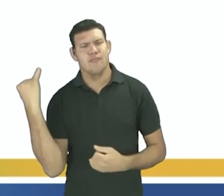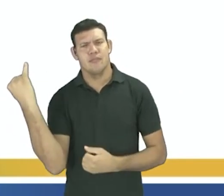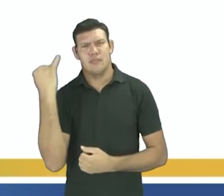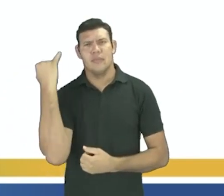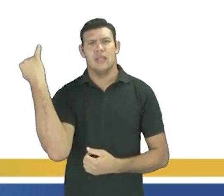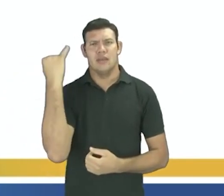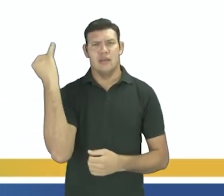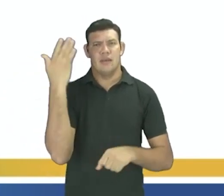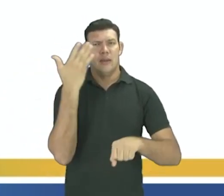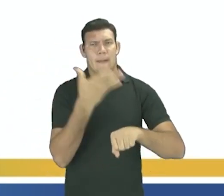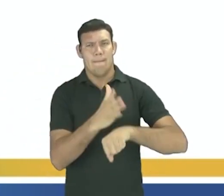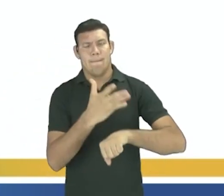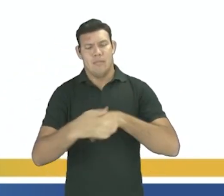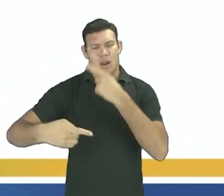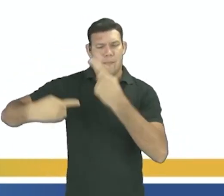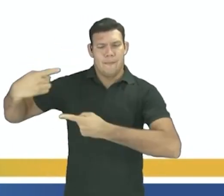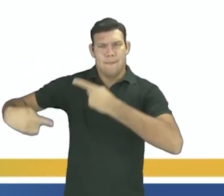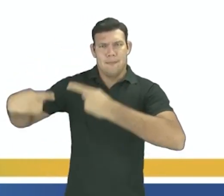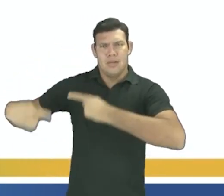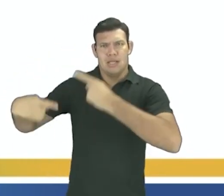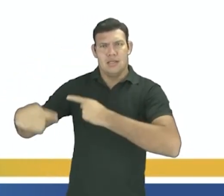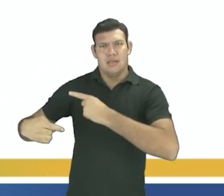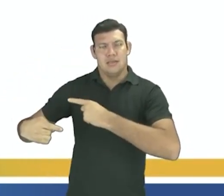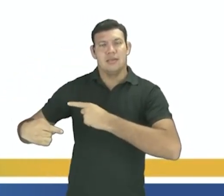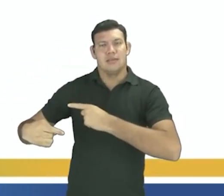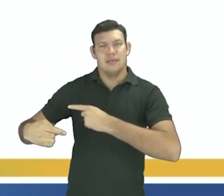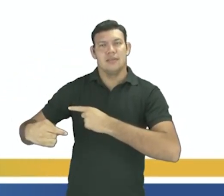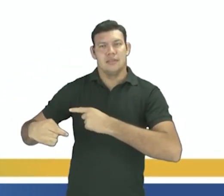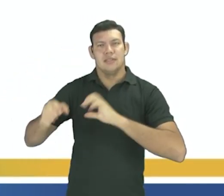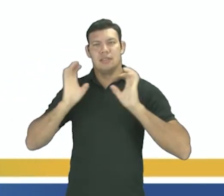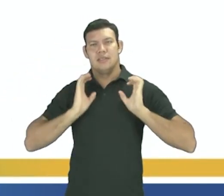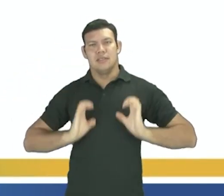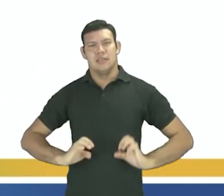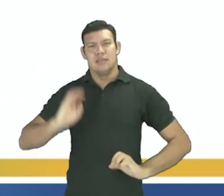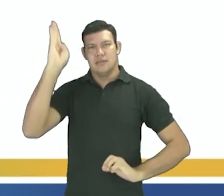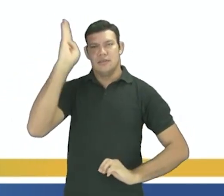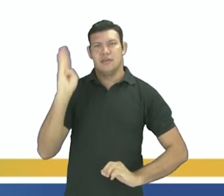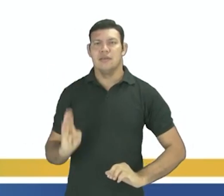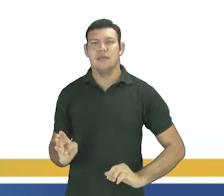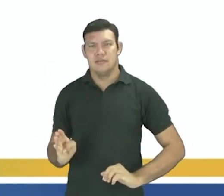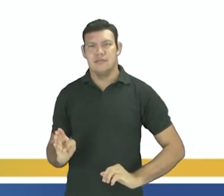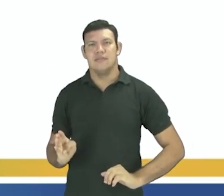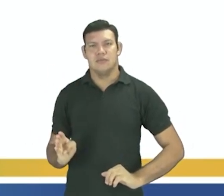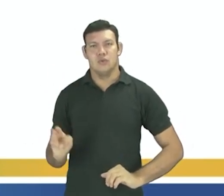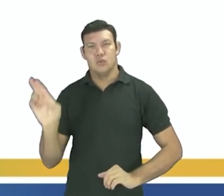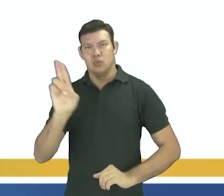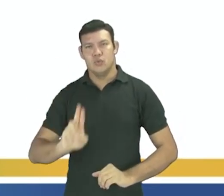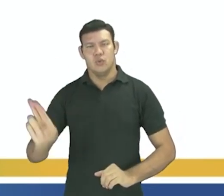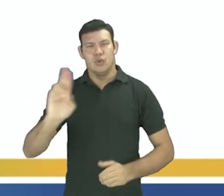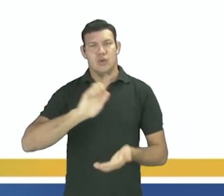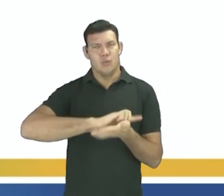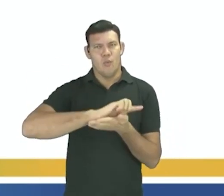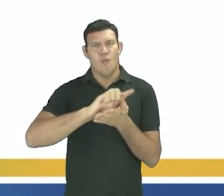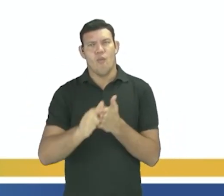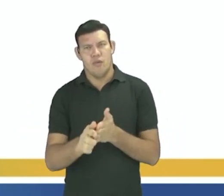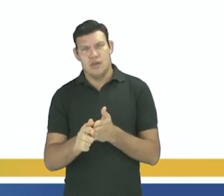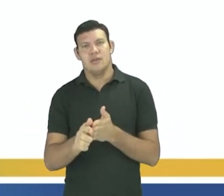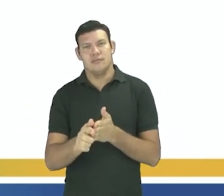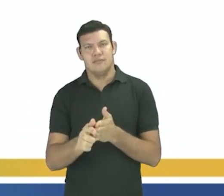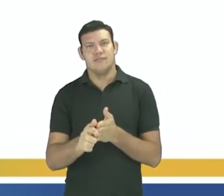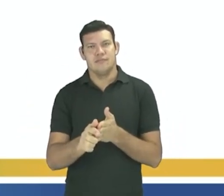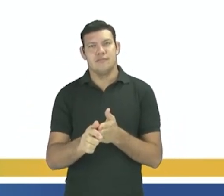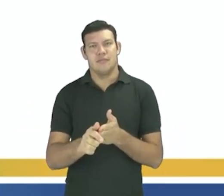na participação política dos cidadãos brasileiros e todos aqueles que se utilizam desse gênero para se fazer entender ou levar